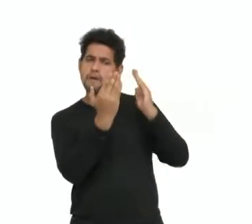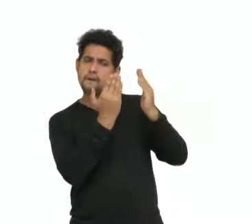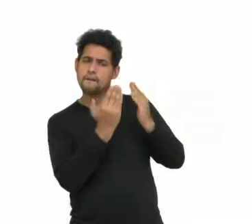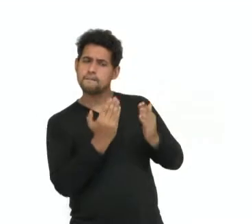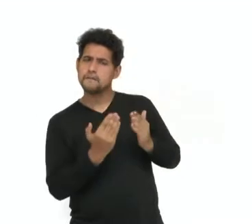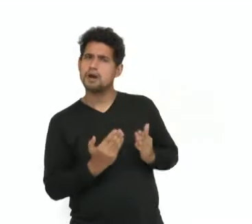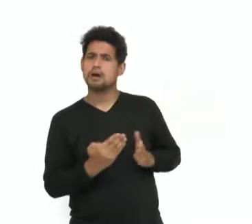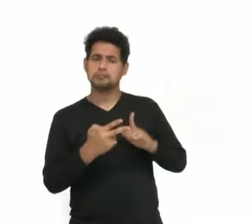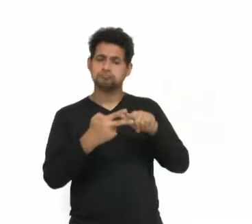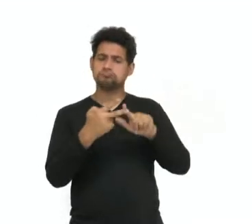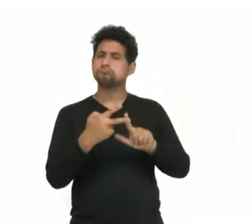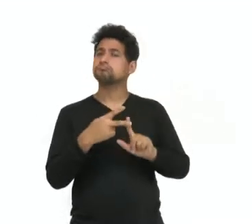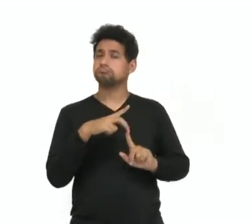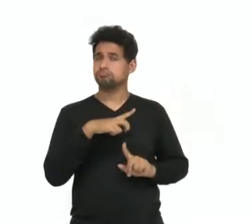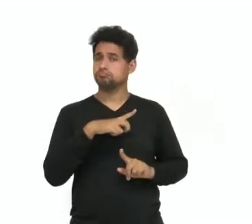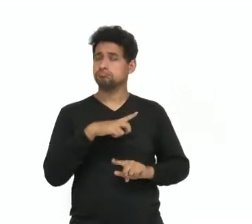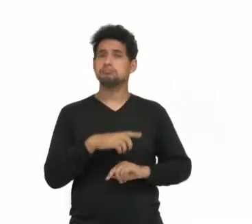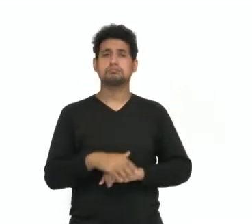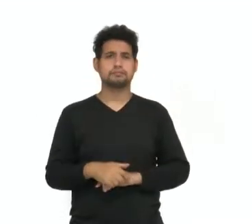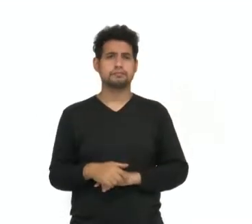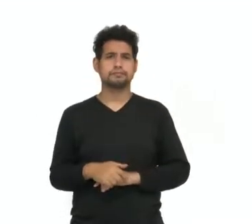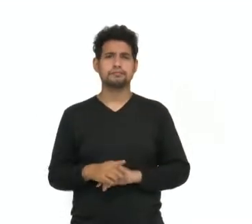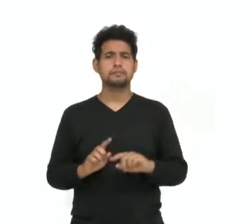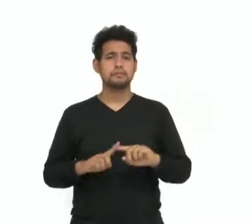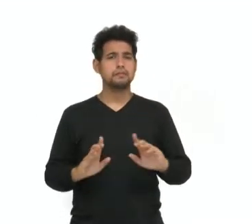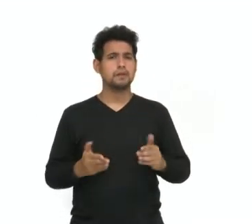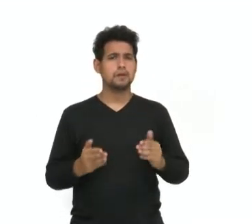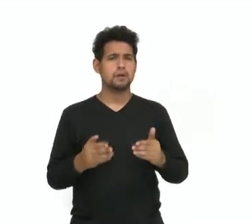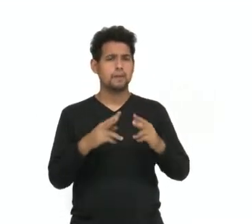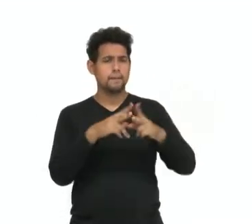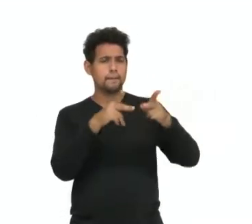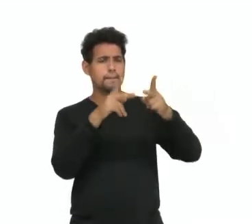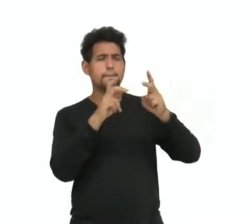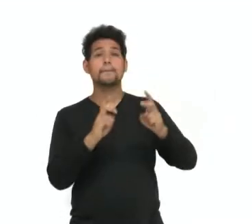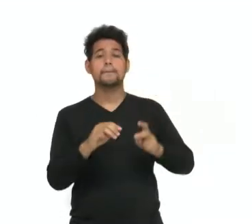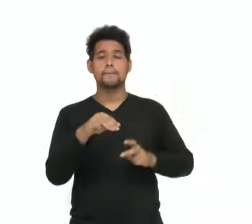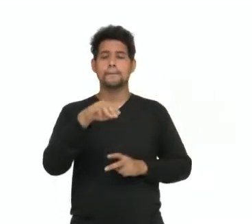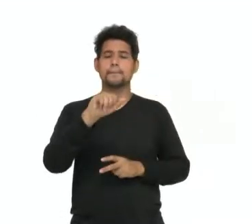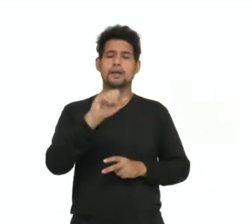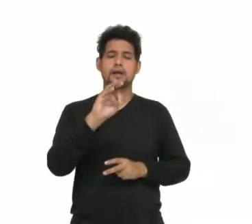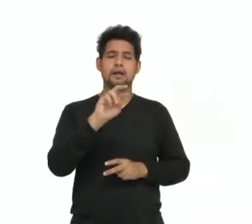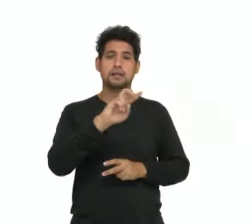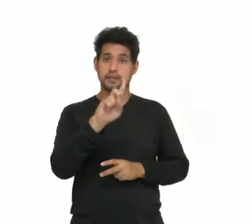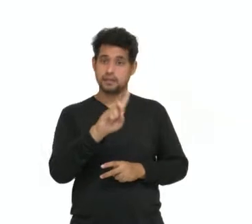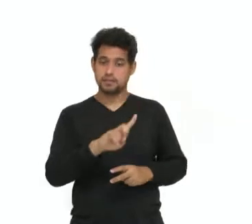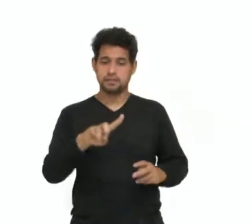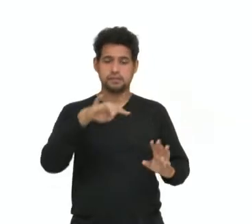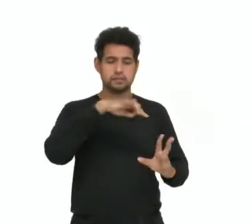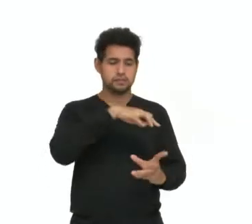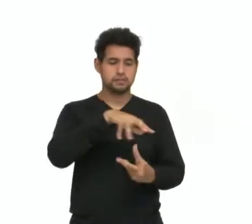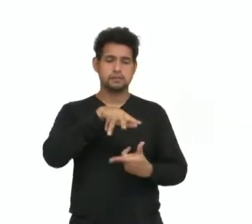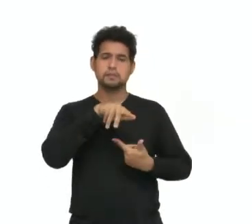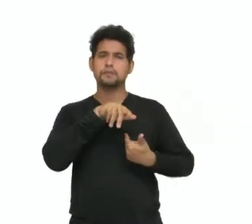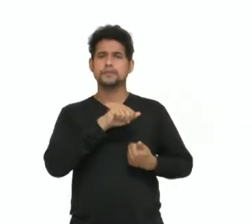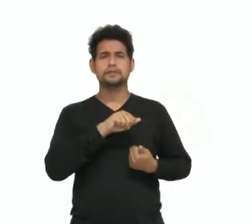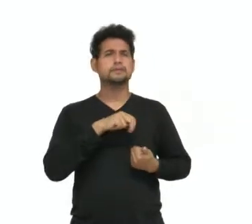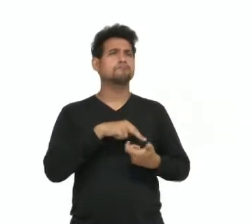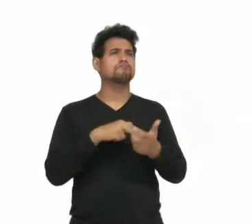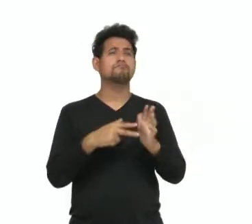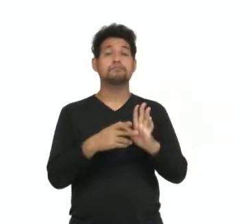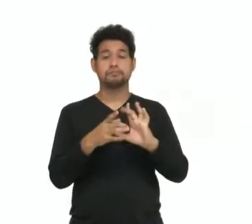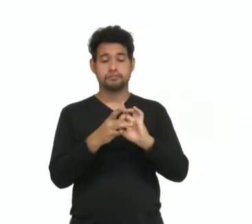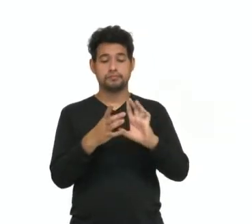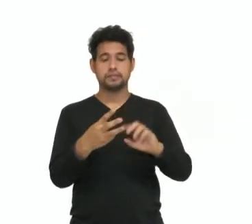entre essas duas matrizes energéticas. E aqui a gente observa que a matriz energética mundial ela dispunha